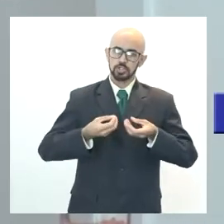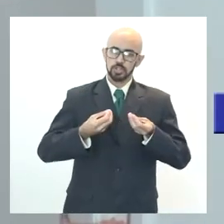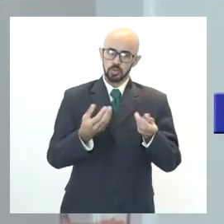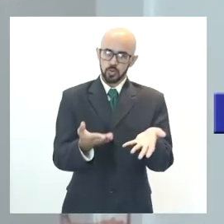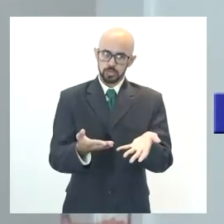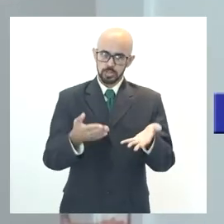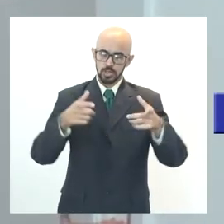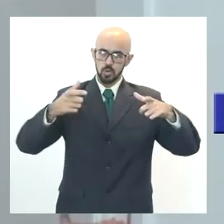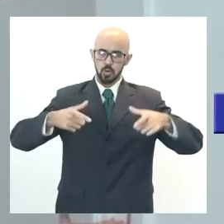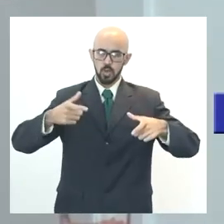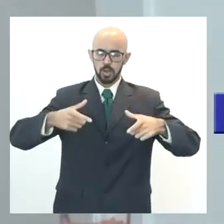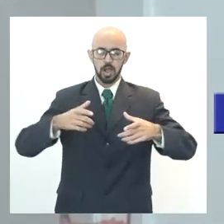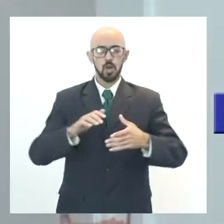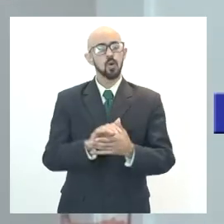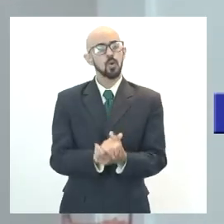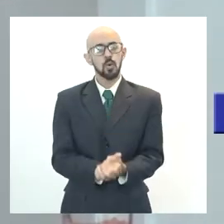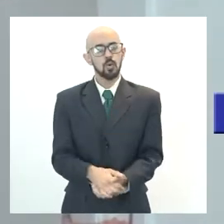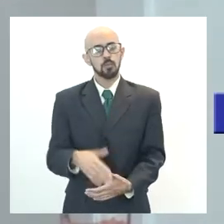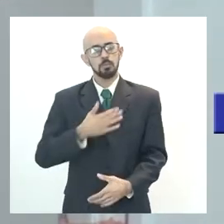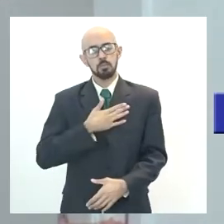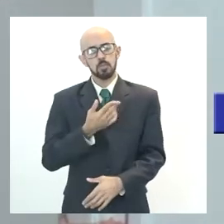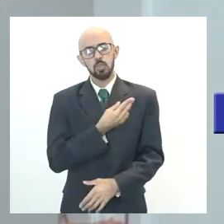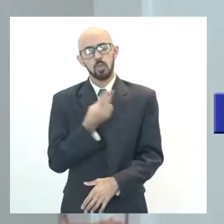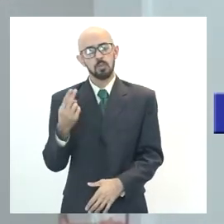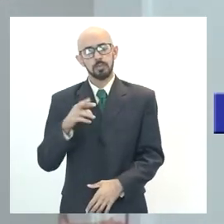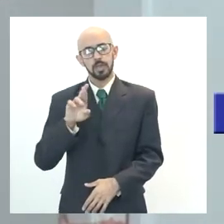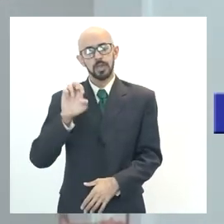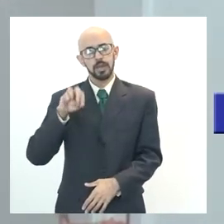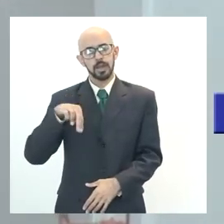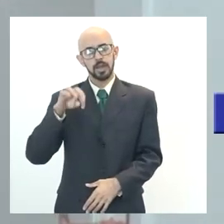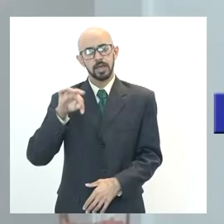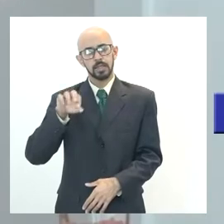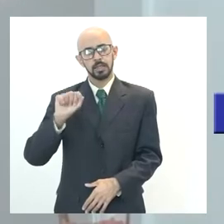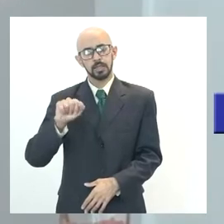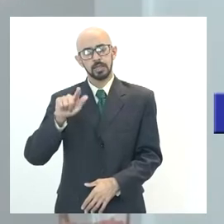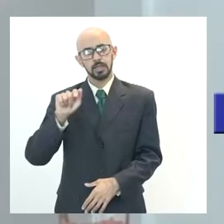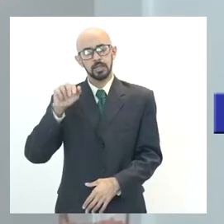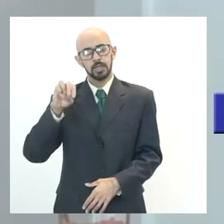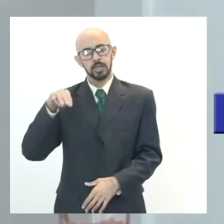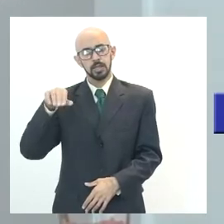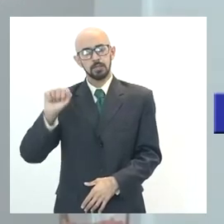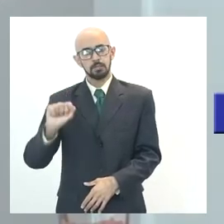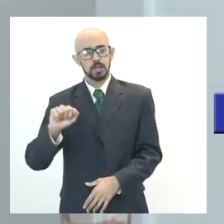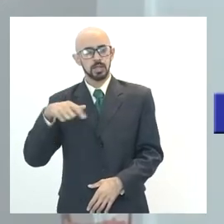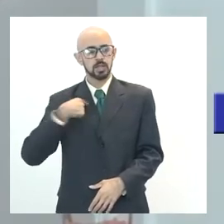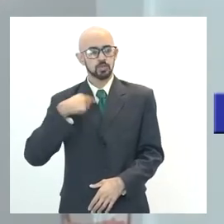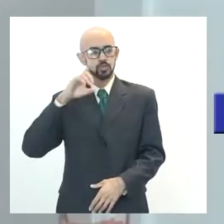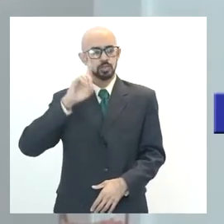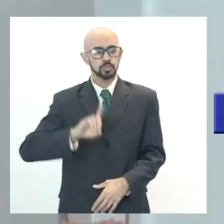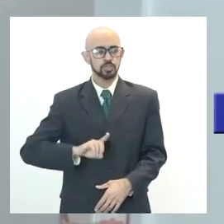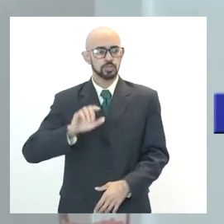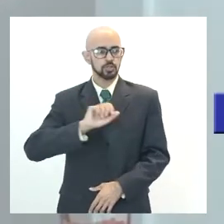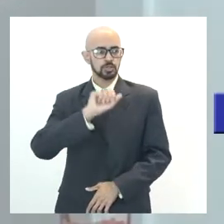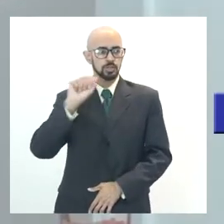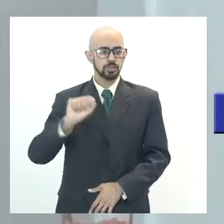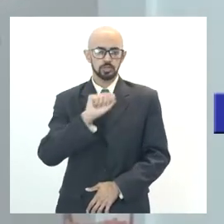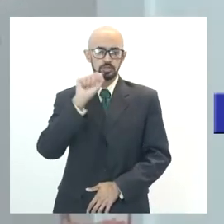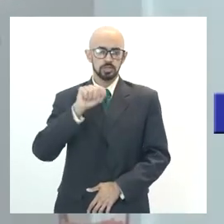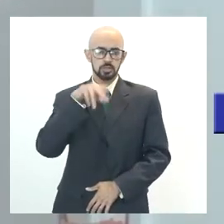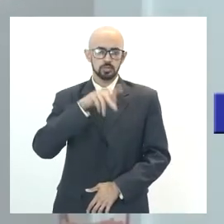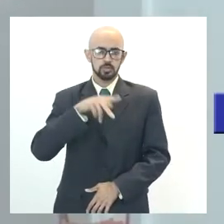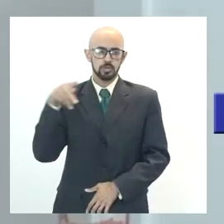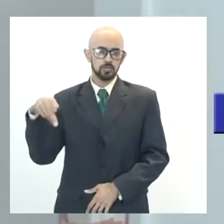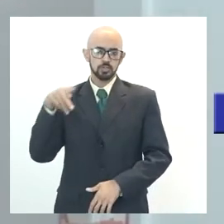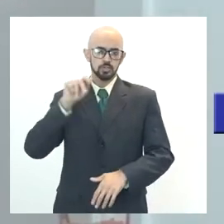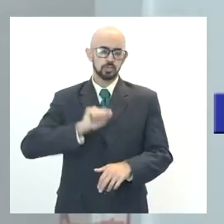é eu me chamo Renata né O meu nome é Renata Gama eu sou da Diretoria da Associação dos professores